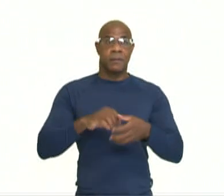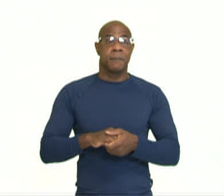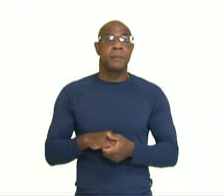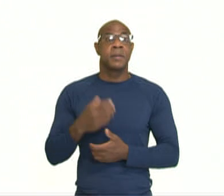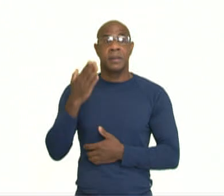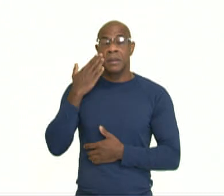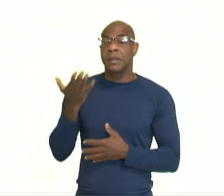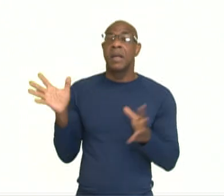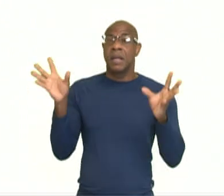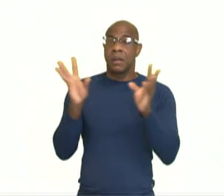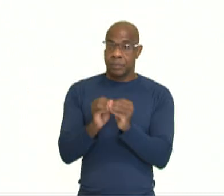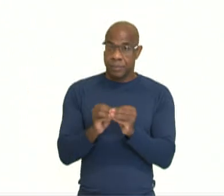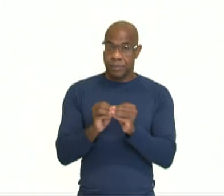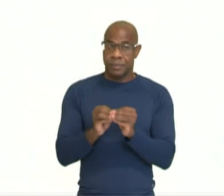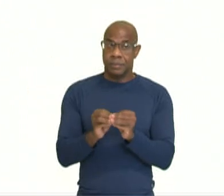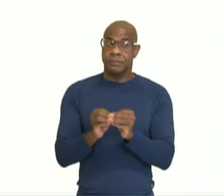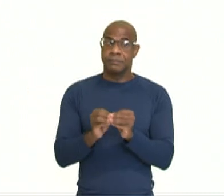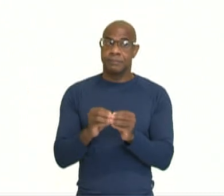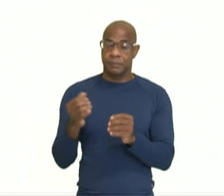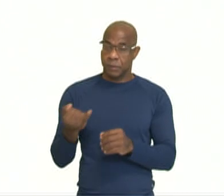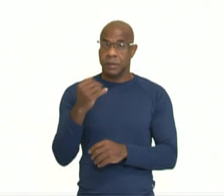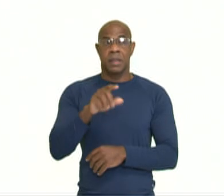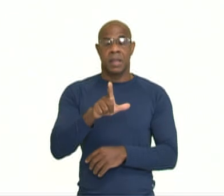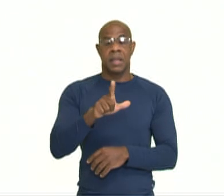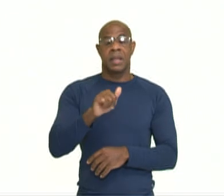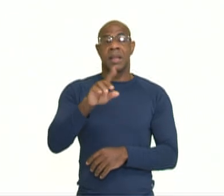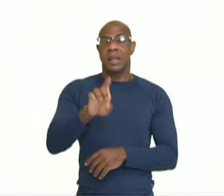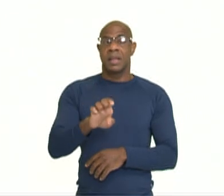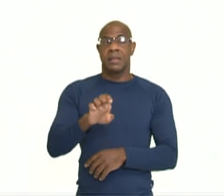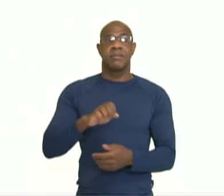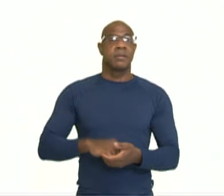esse resuminho aqui chamado lead.